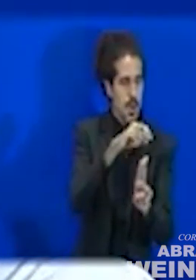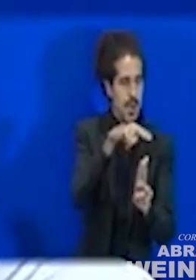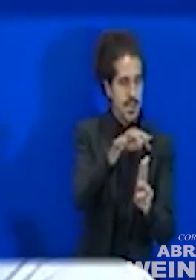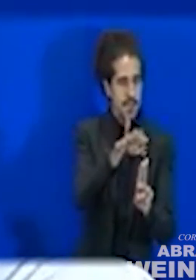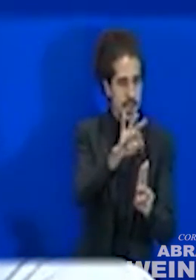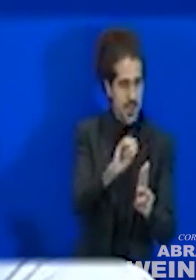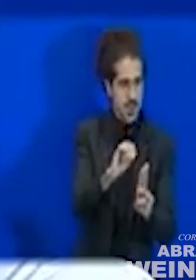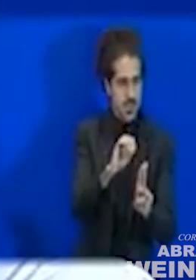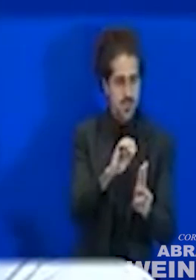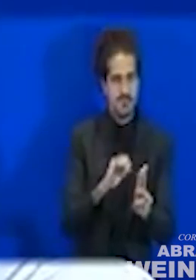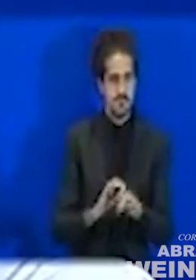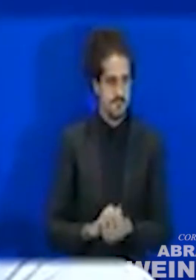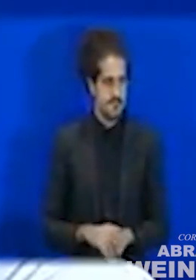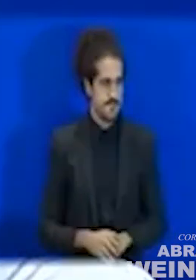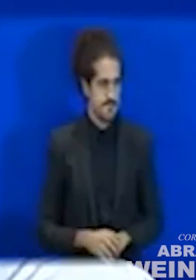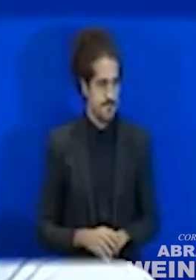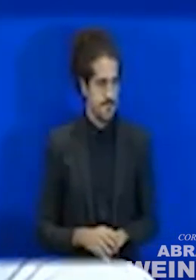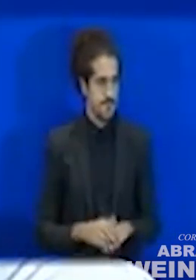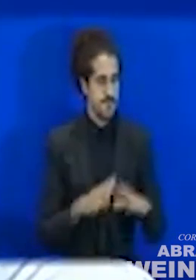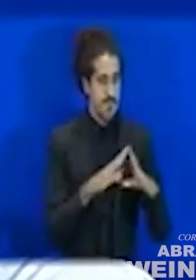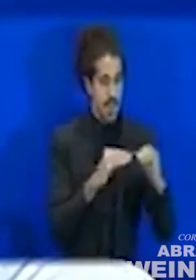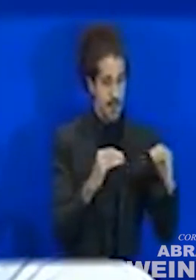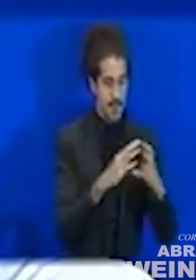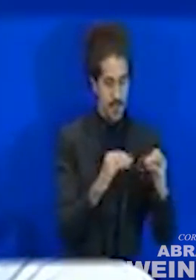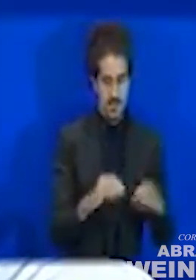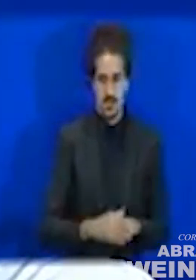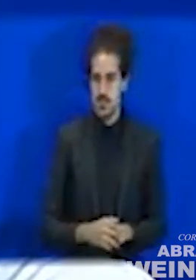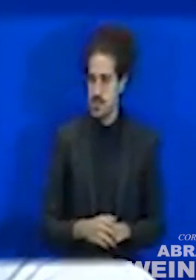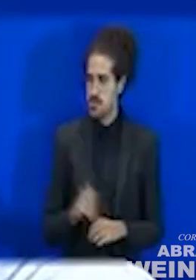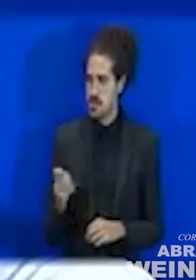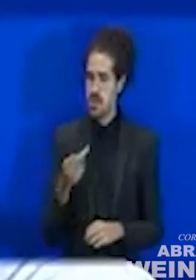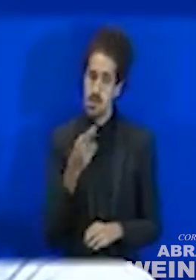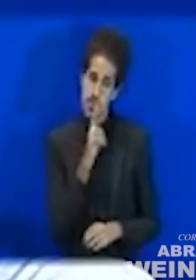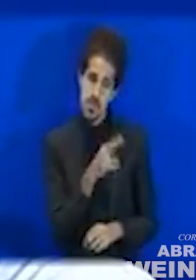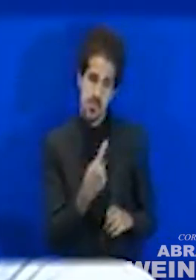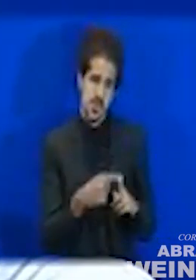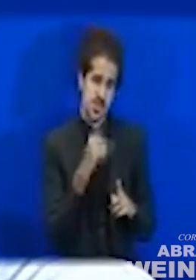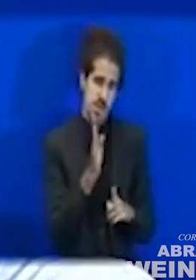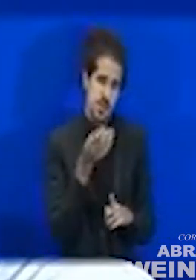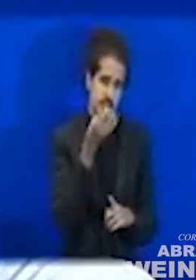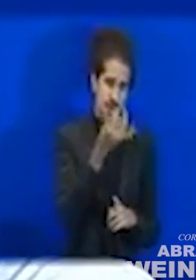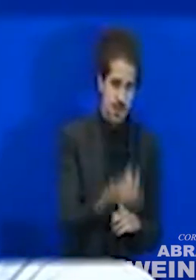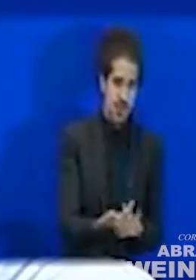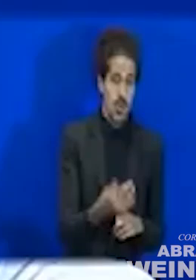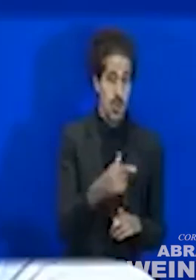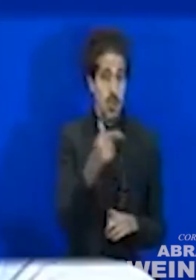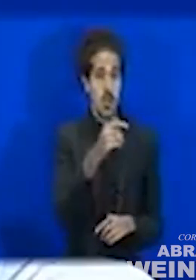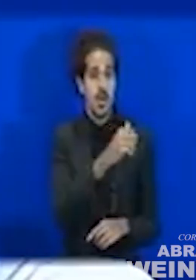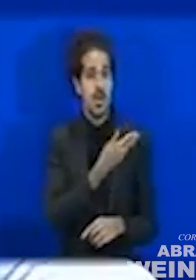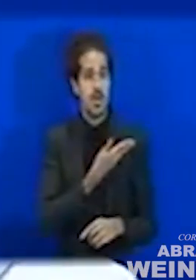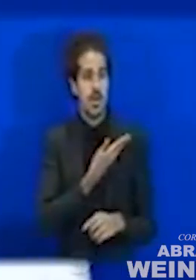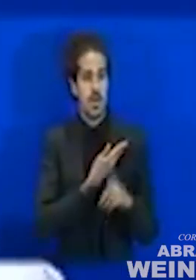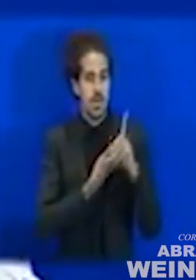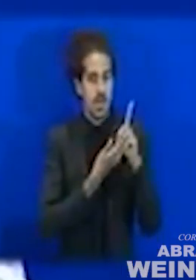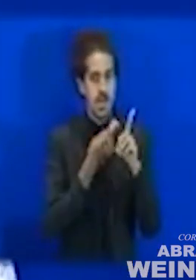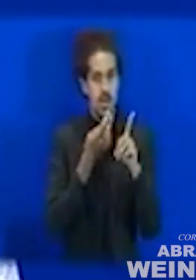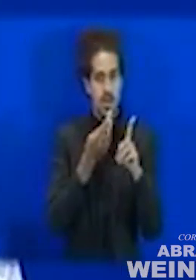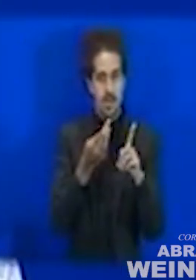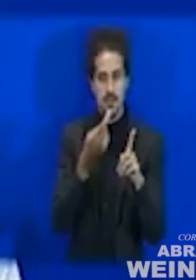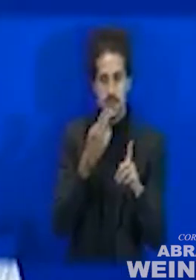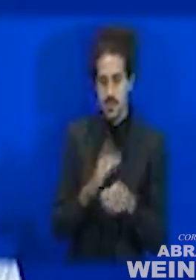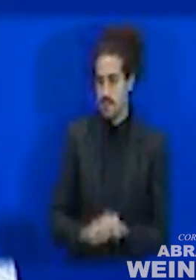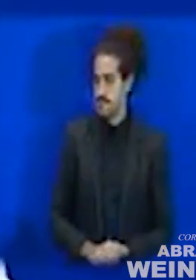Tá, Ângelo, tá, eu vou responder porque você já levantou. Tinha uma outra colega lá no fundo que tinha levantado, mas